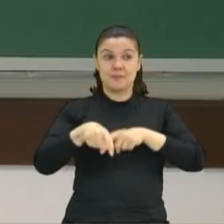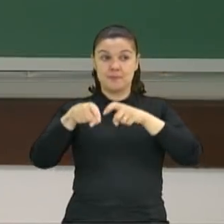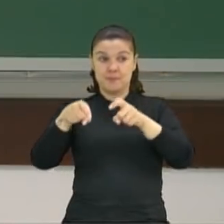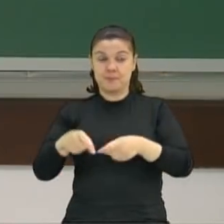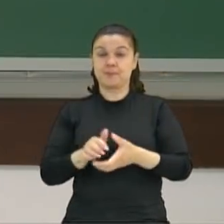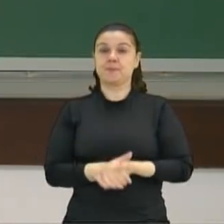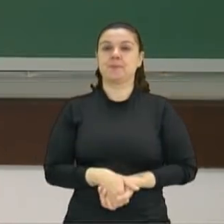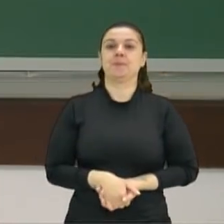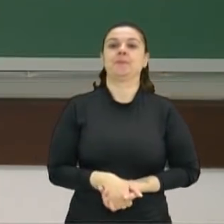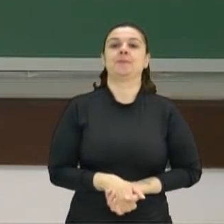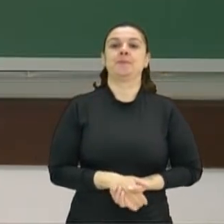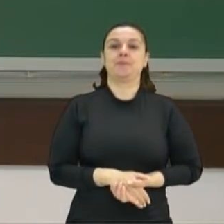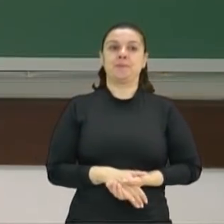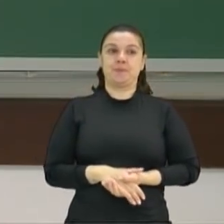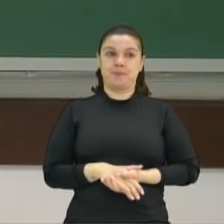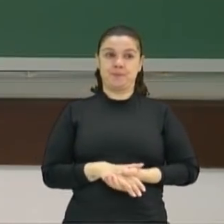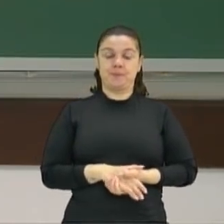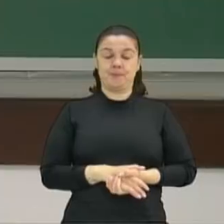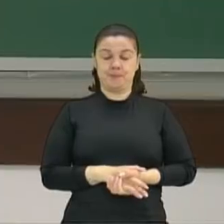plantação e o cultivo.